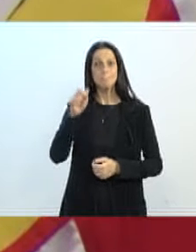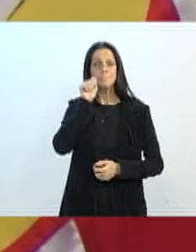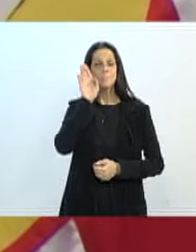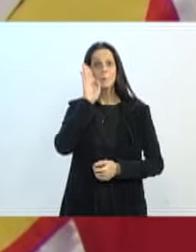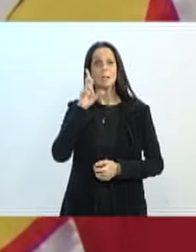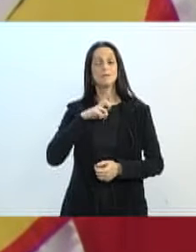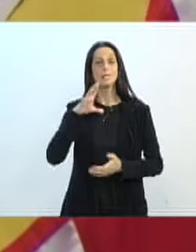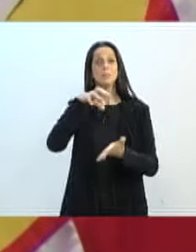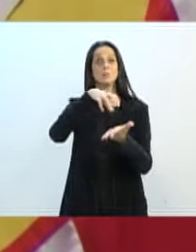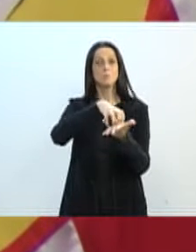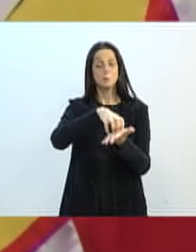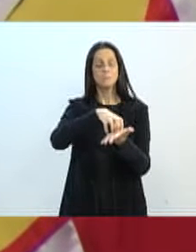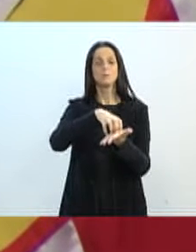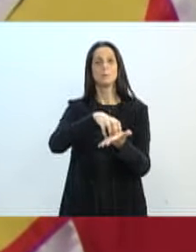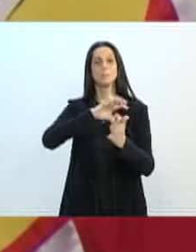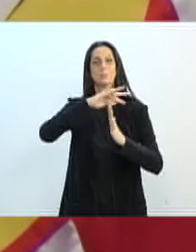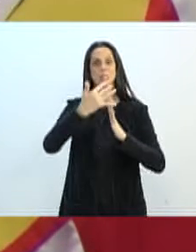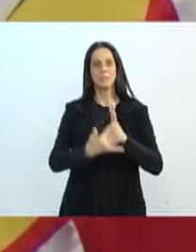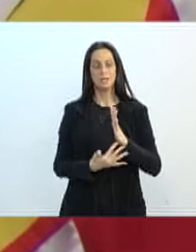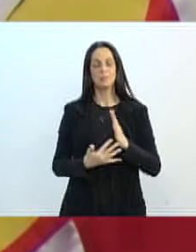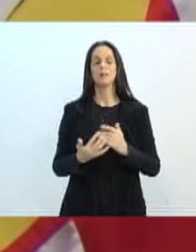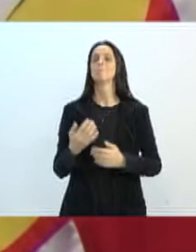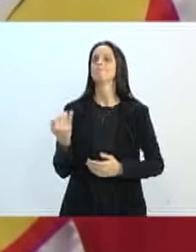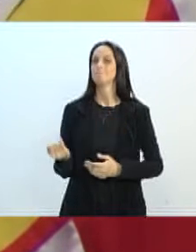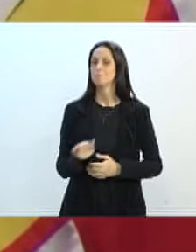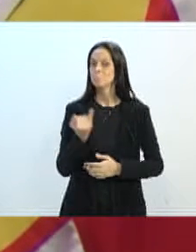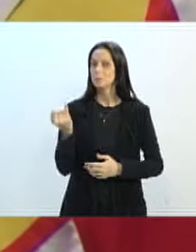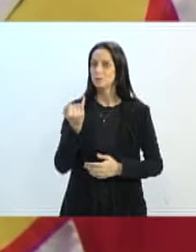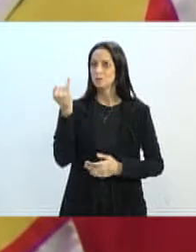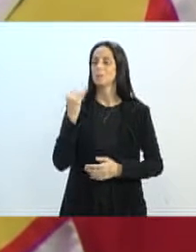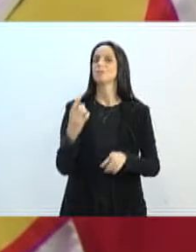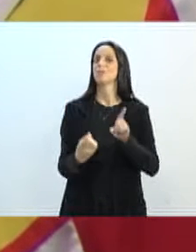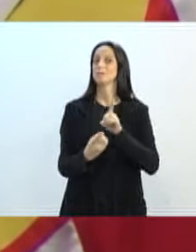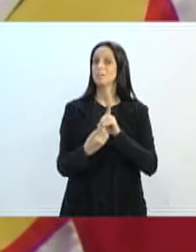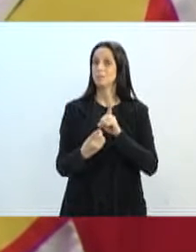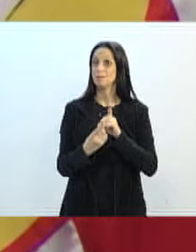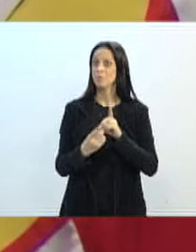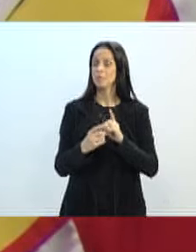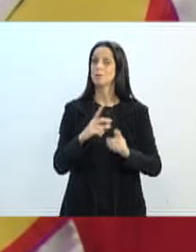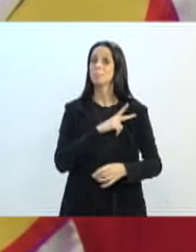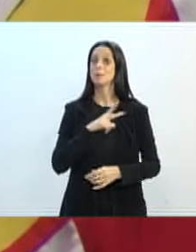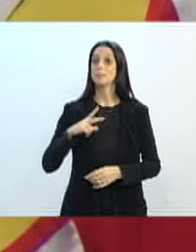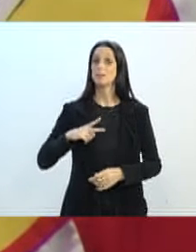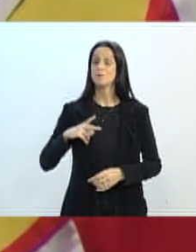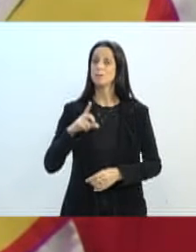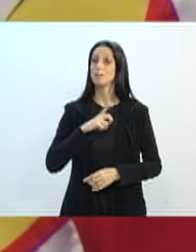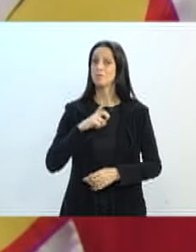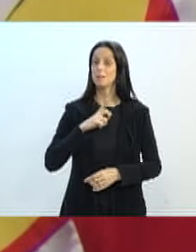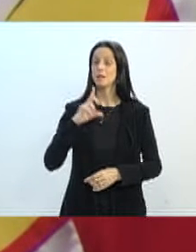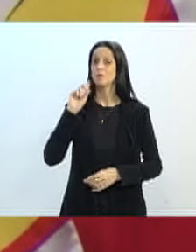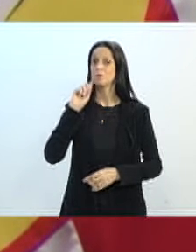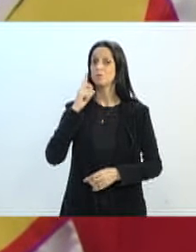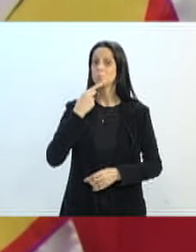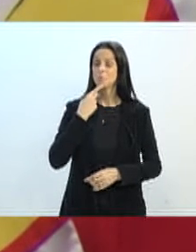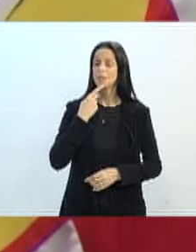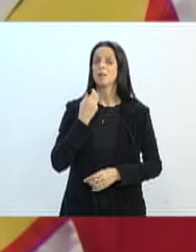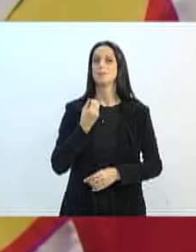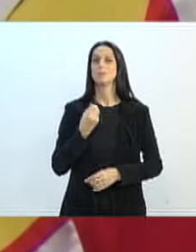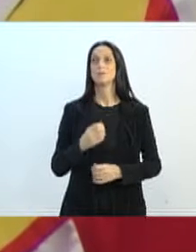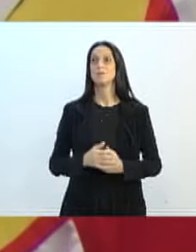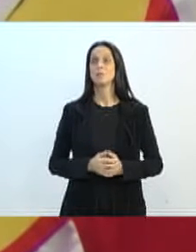Central de Libras, que é um outro serviço importante, onde os pacientes com deficiência auditiva e visual